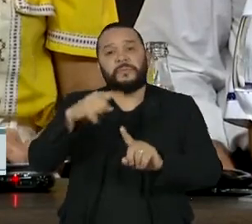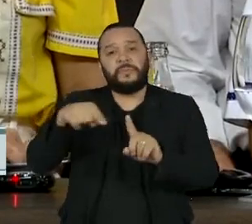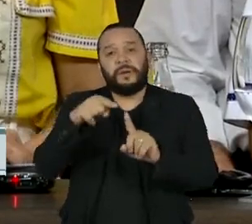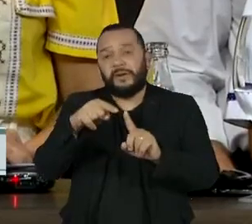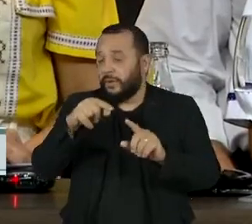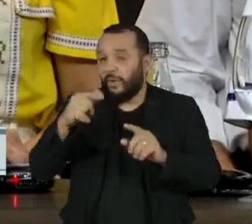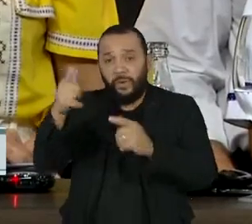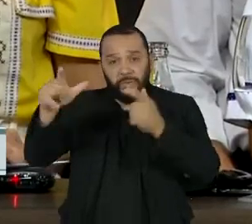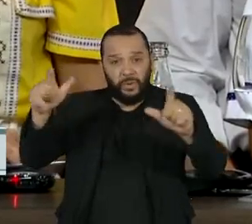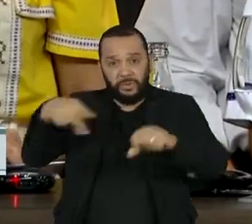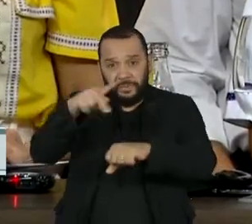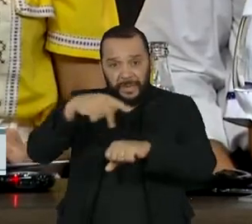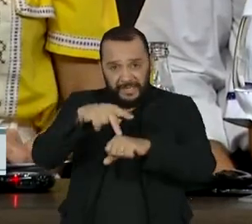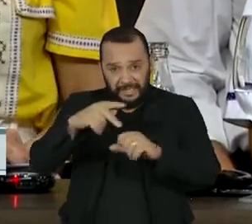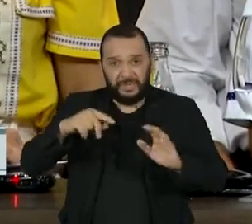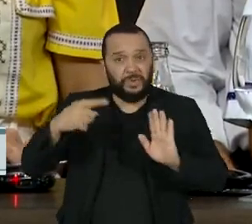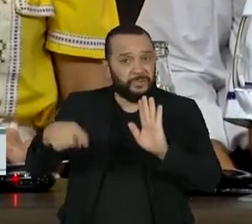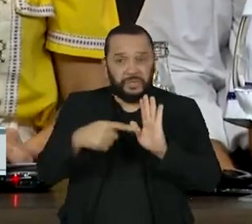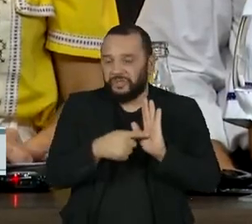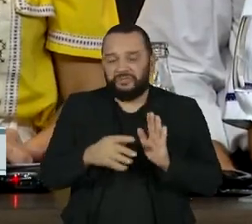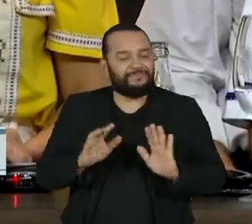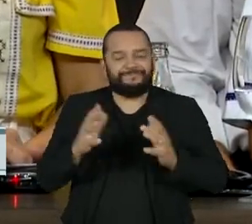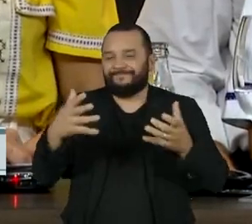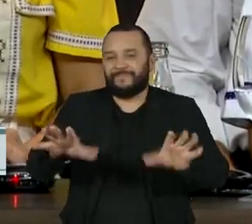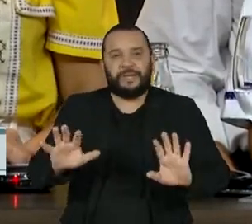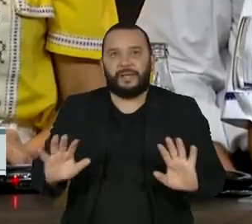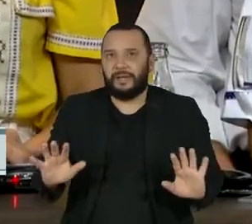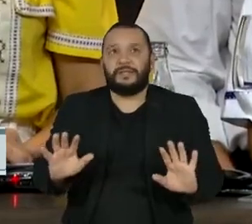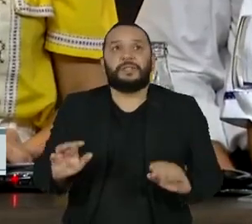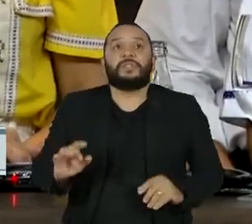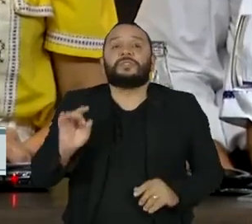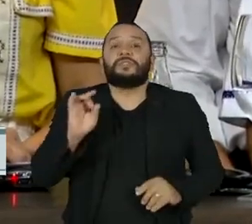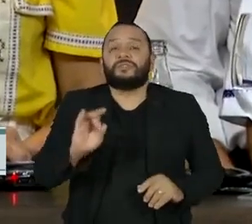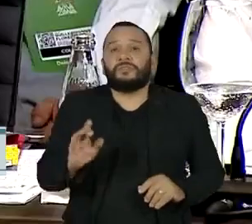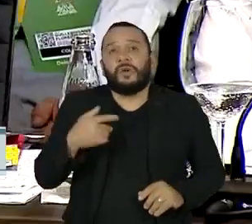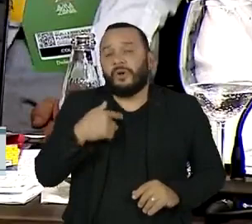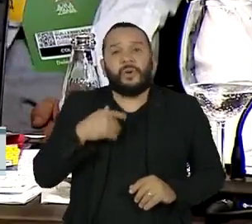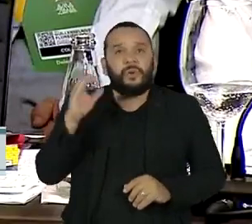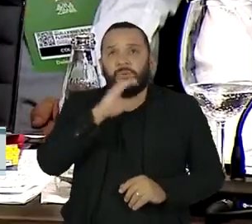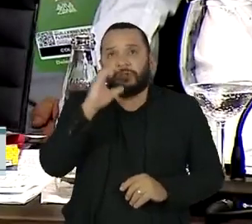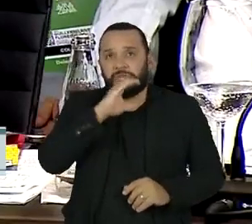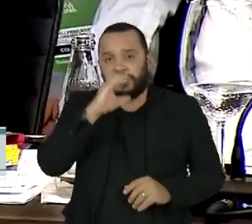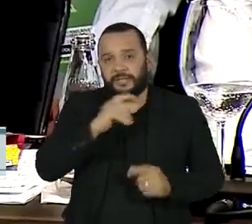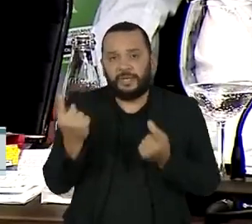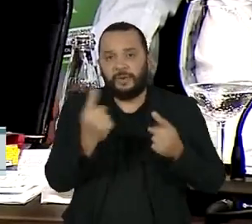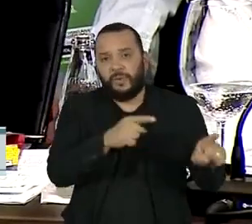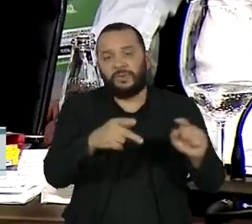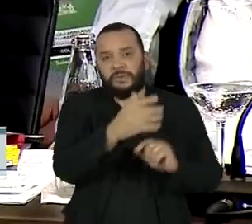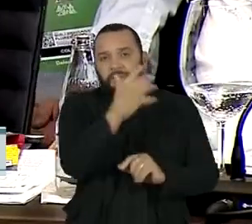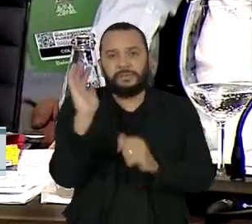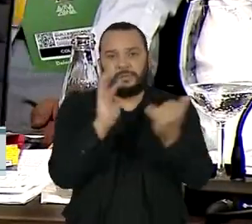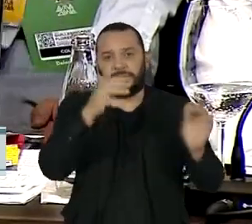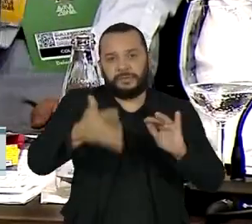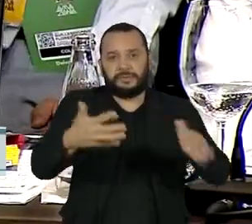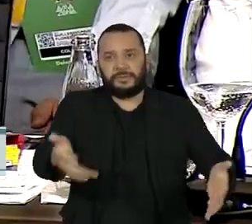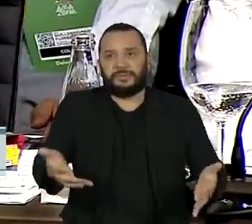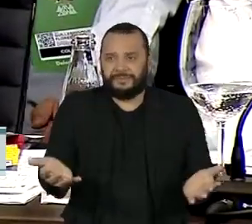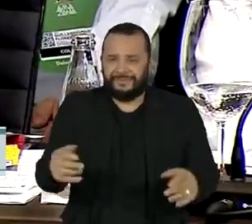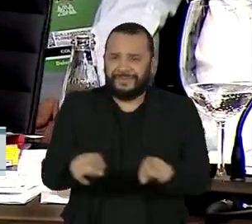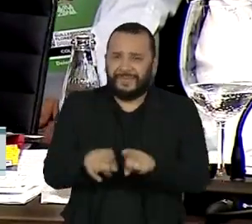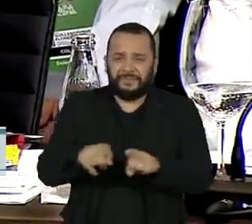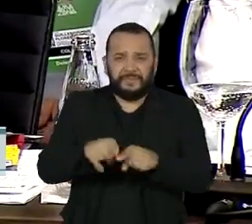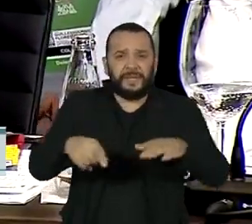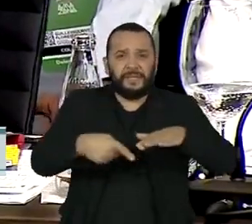a meta o texto foi aliviado e apenas ressalta A Urgência no combate ao desmatamento já a proibição da exploração de petróleo foi